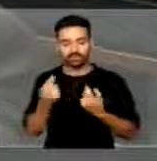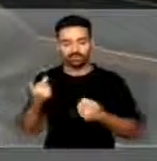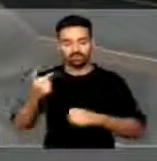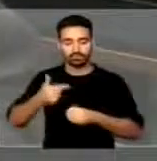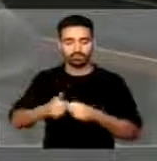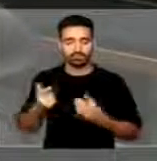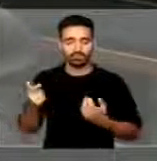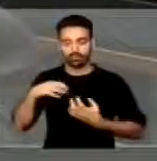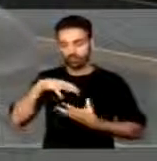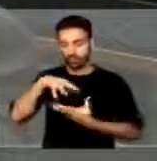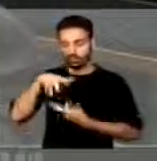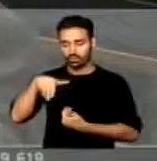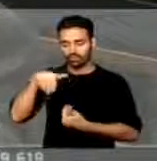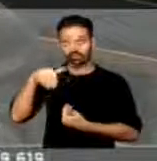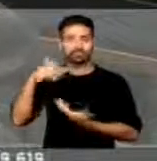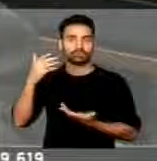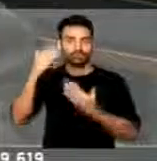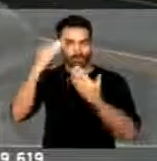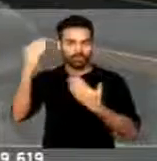planeta agradece.